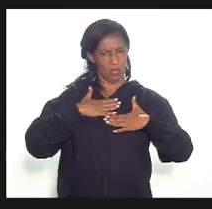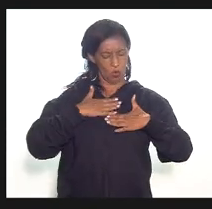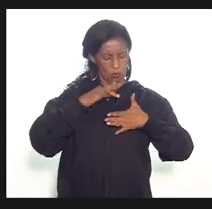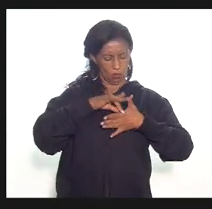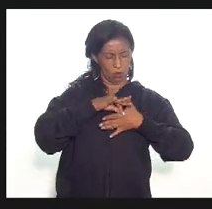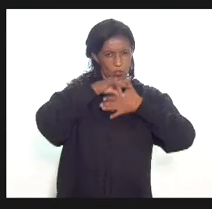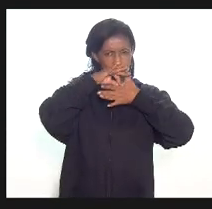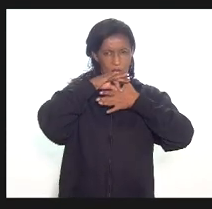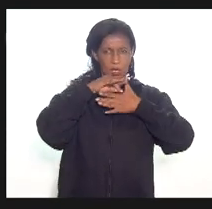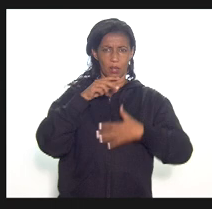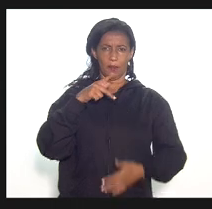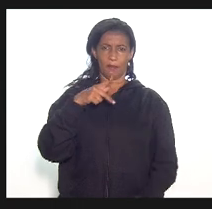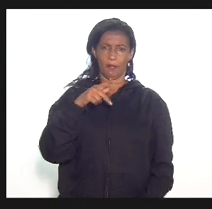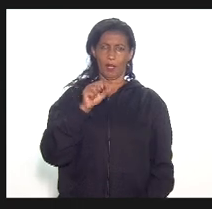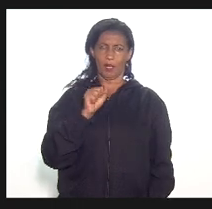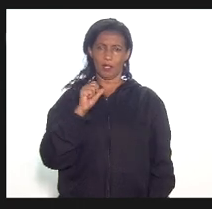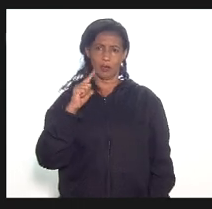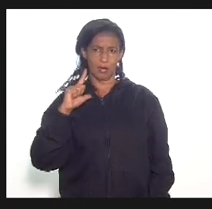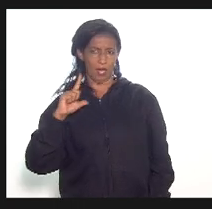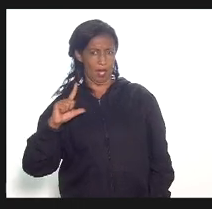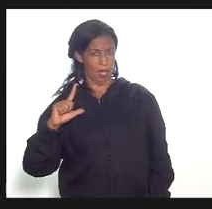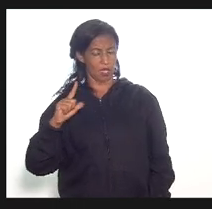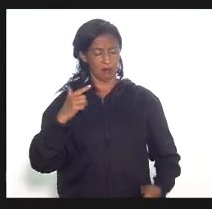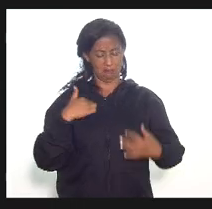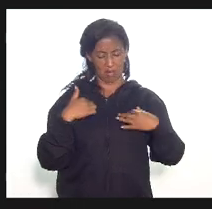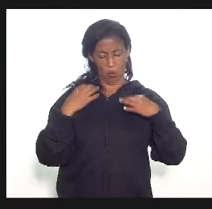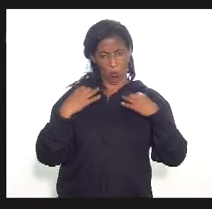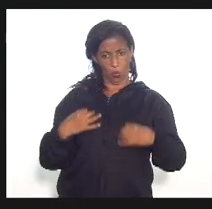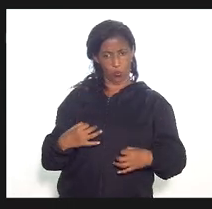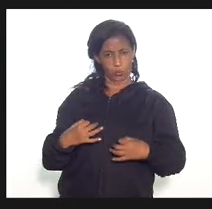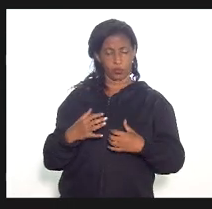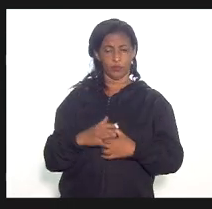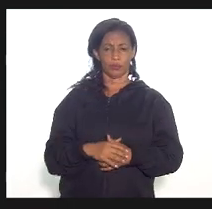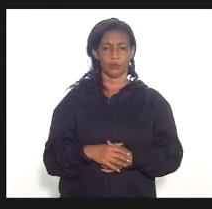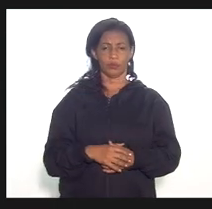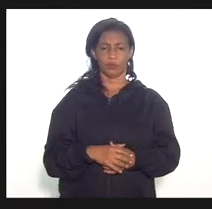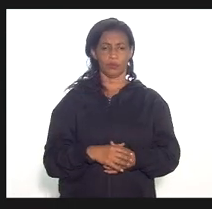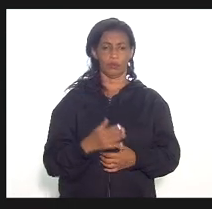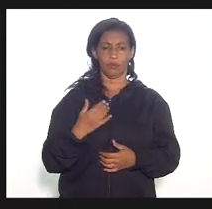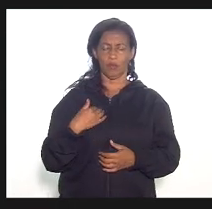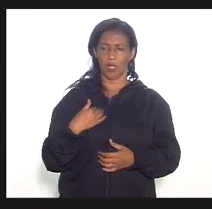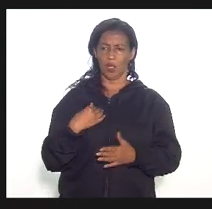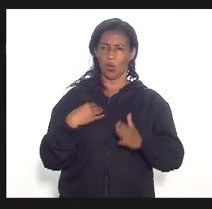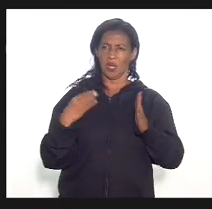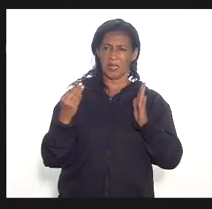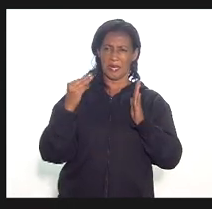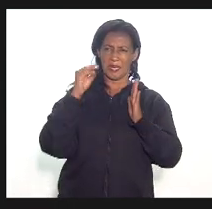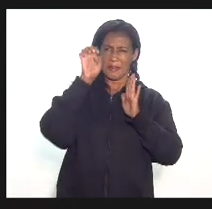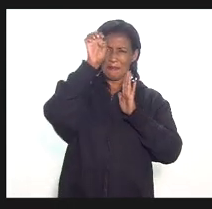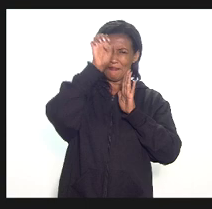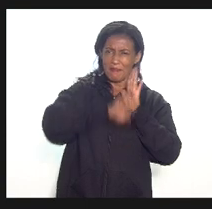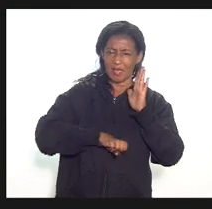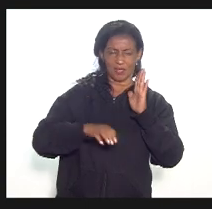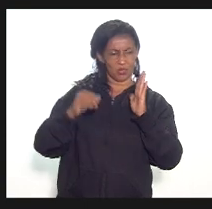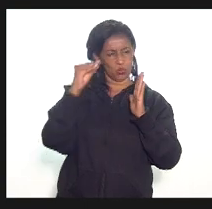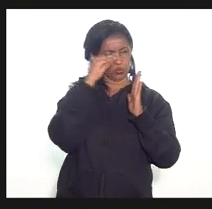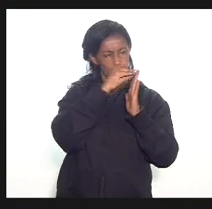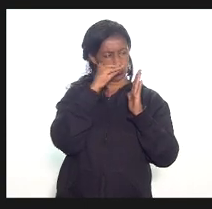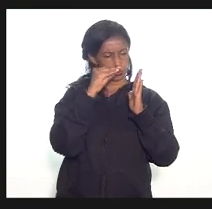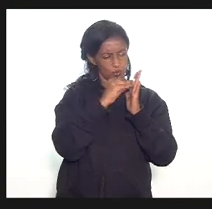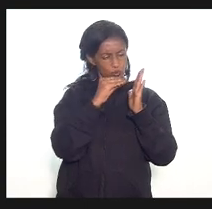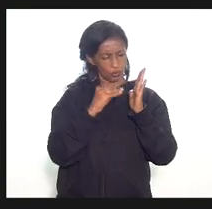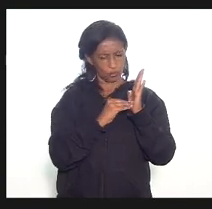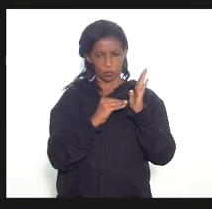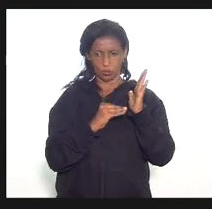PSL e conservador que sou colocar emendas e destacá-las